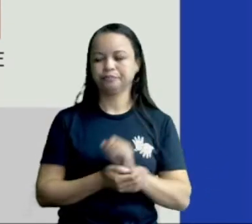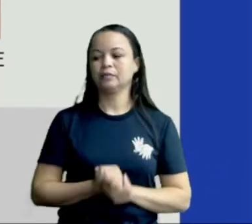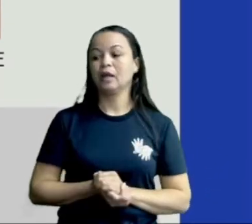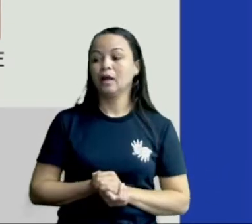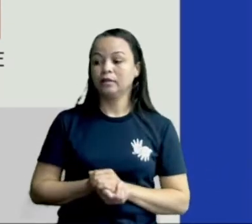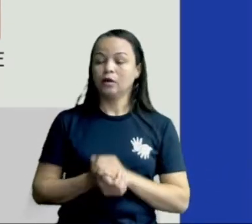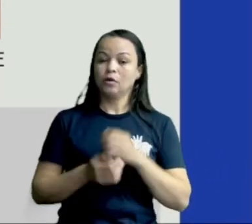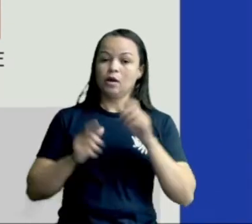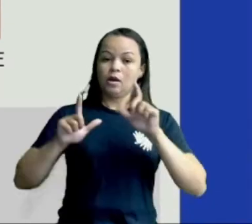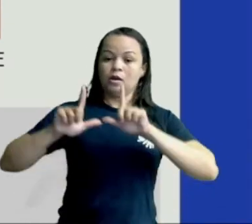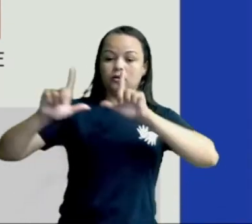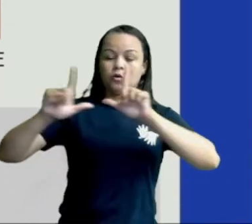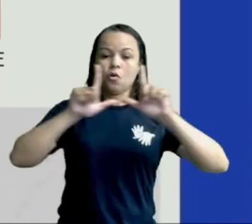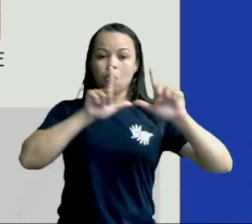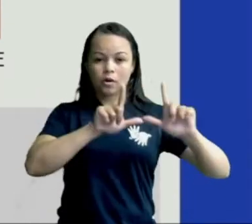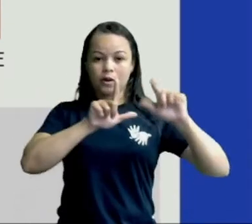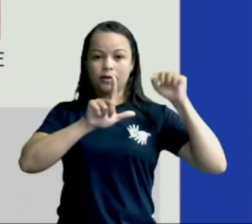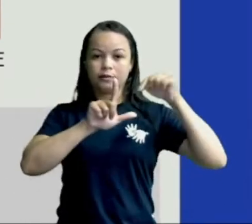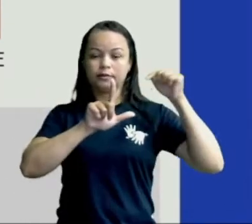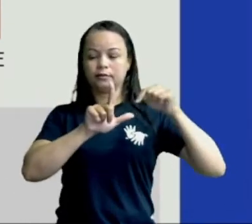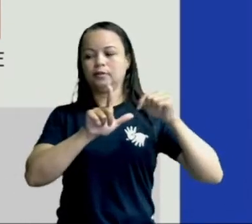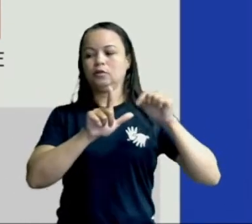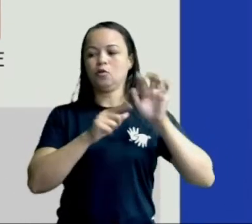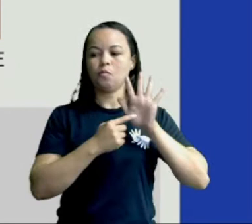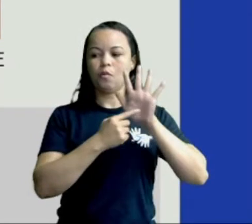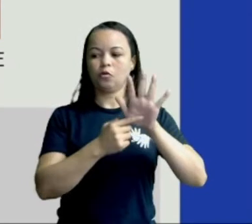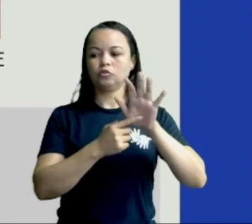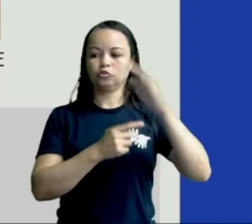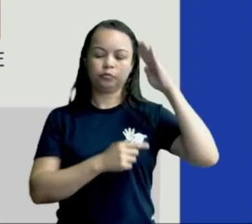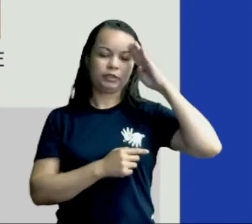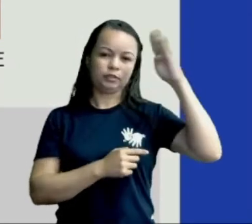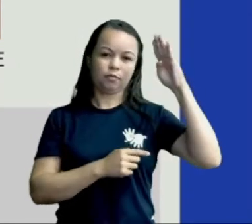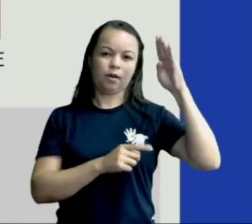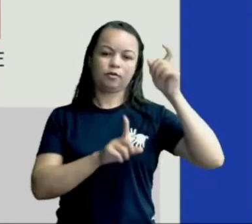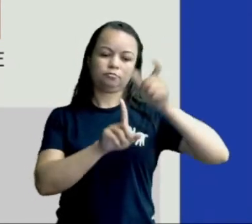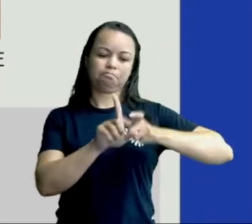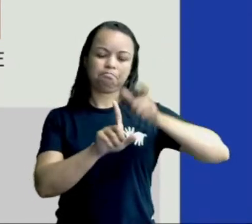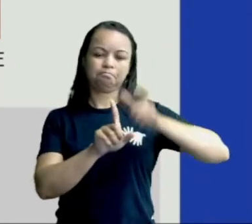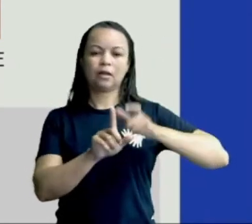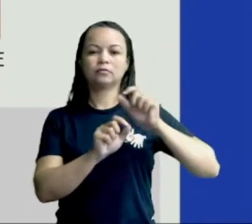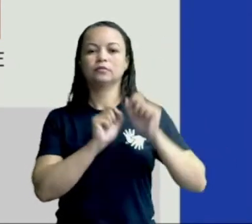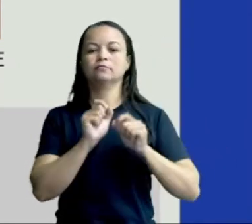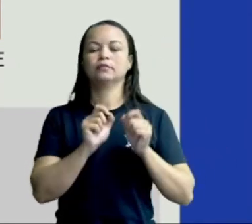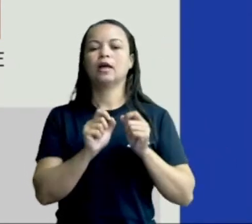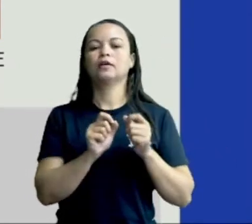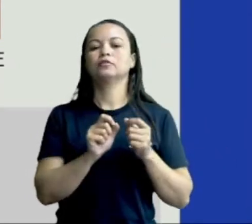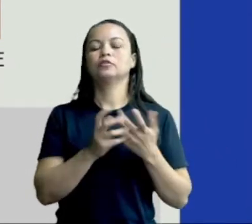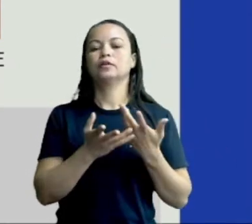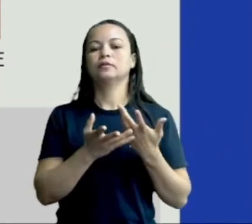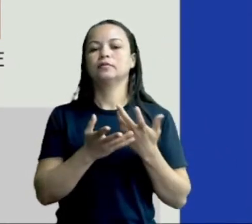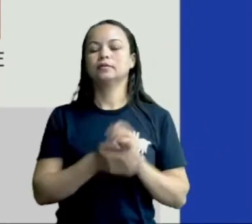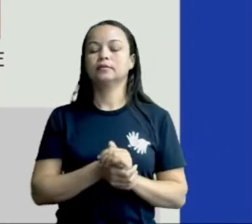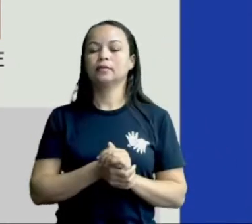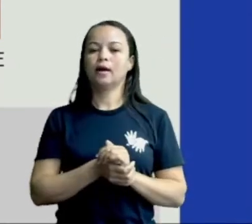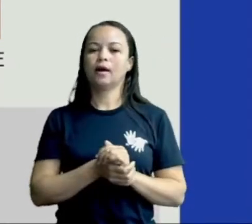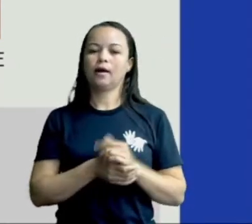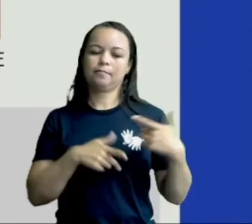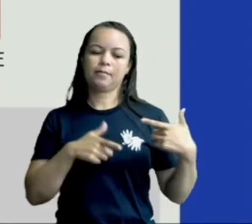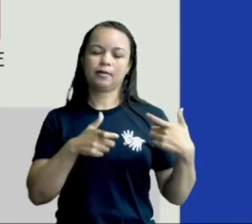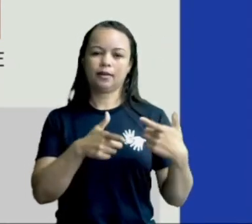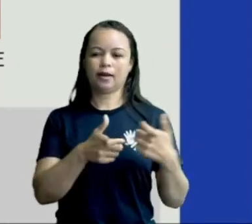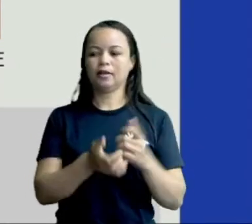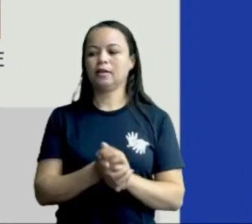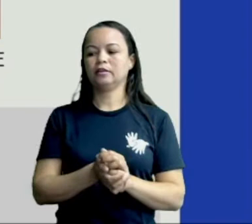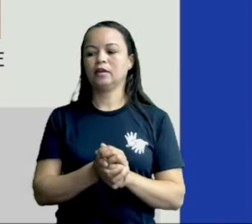existiam foto naquela época. São os 3 principais personagens da batalha, né?